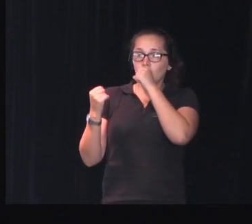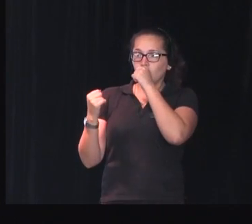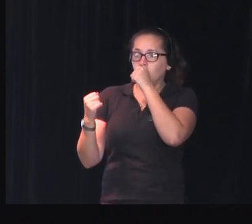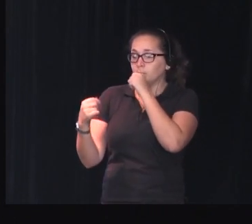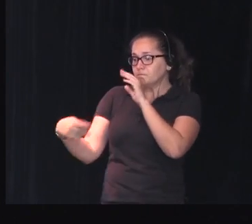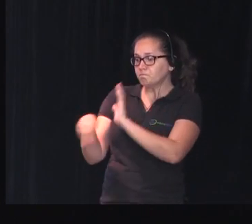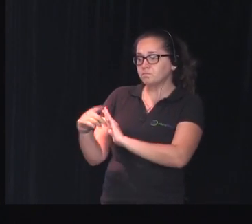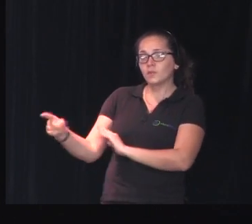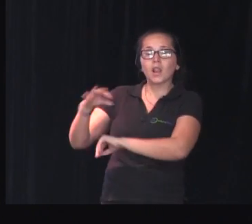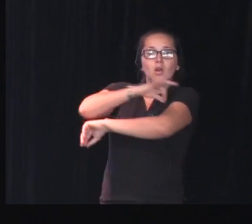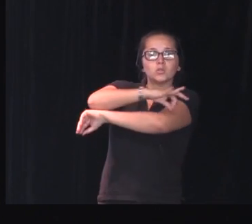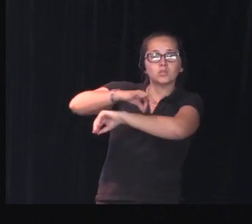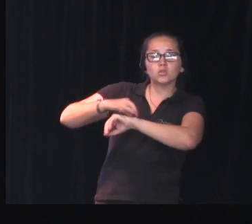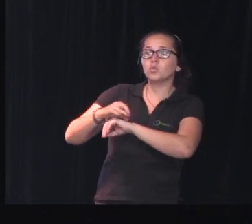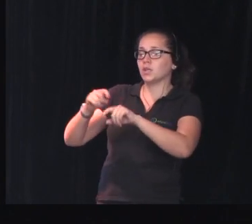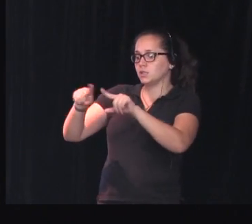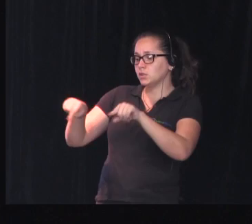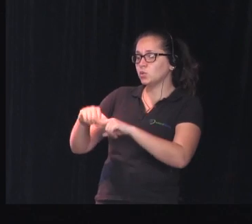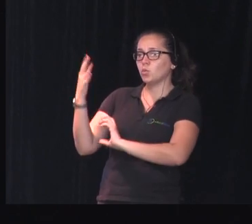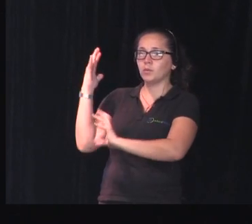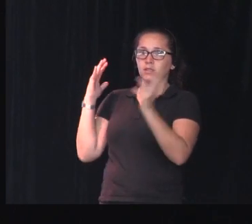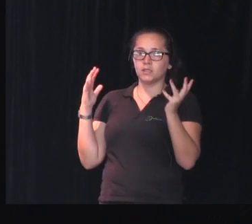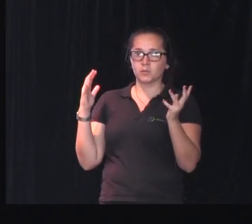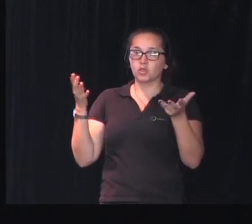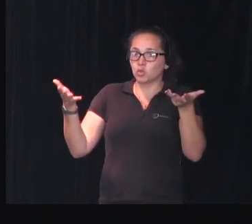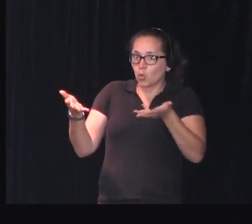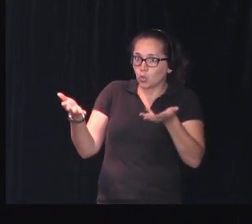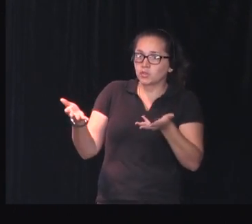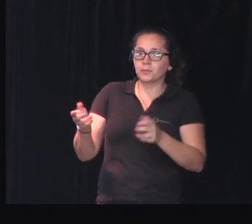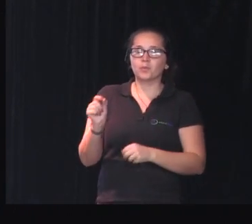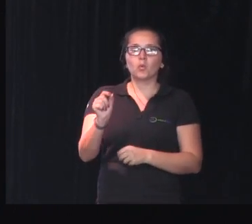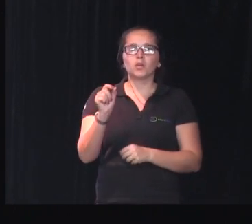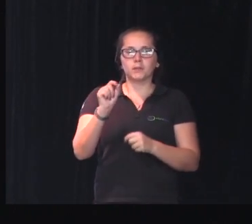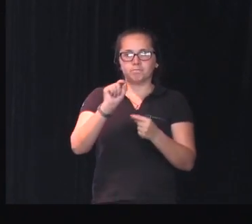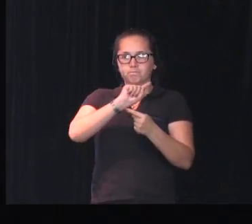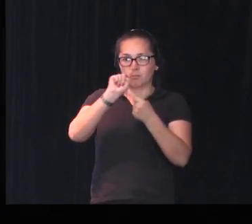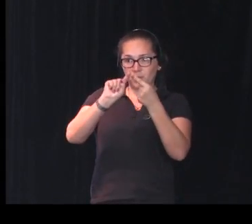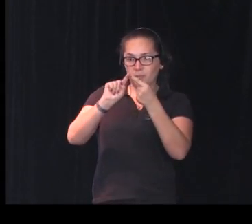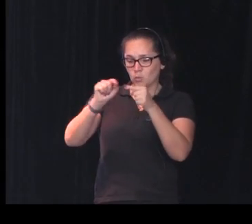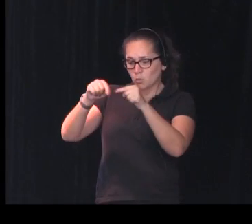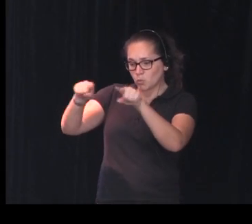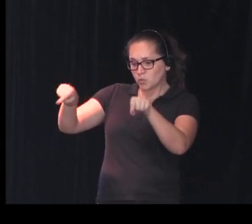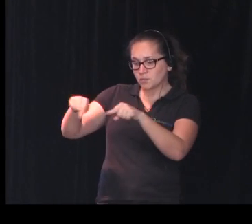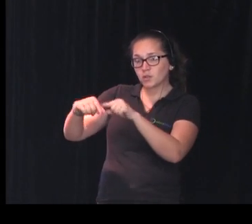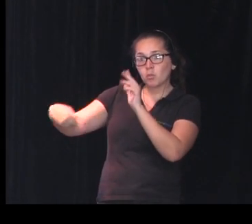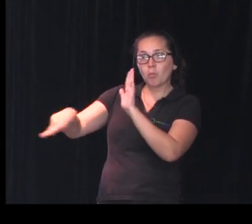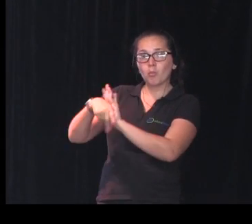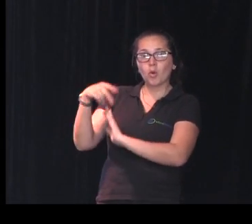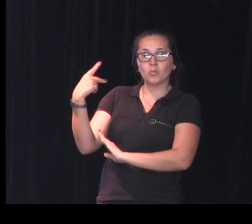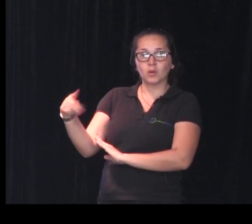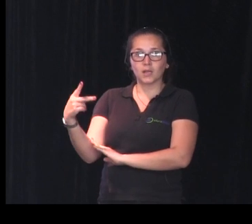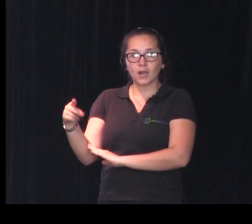achávamos importantes para a arquitetura e urbanismo da cidade hoje em dia. Tratava-se de um espaço